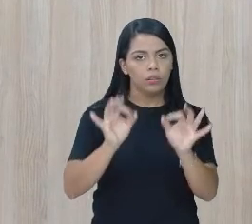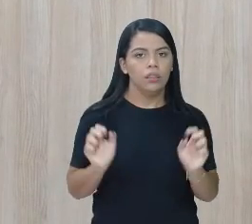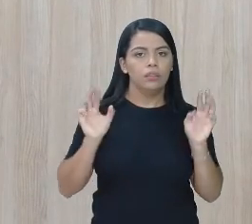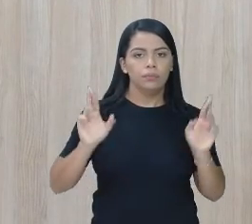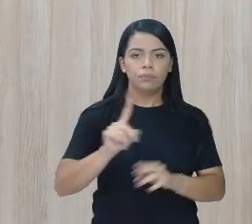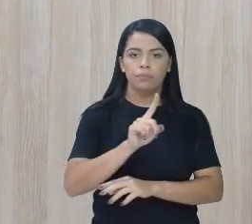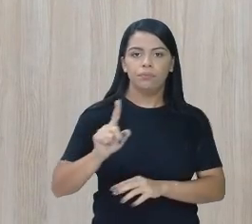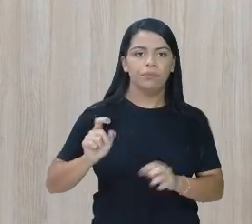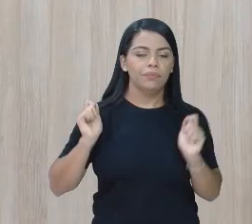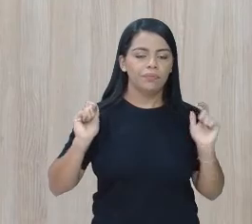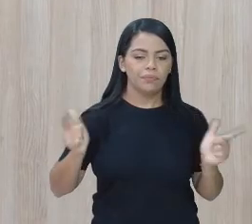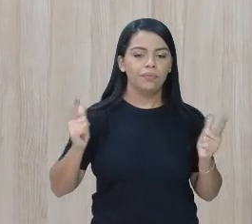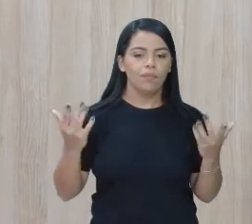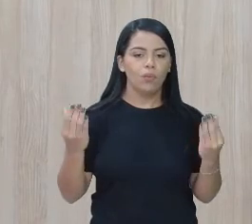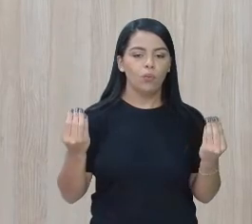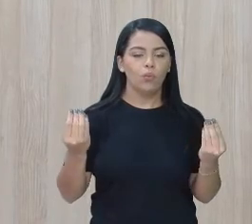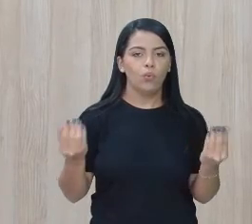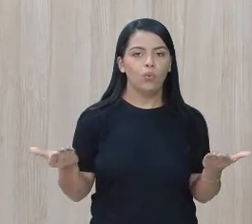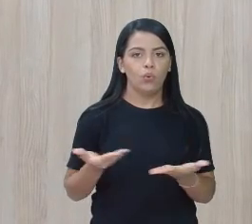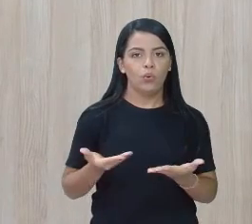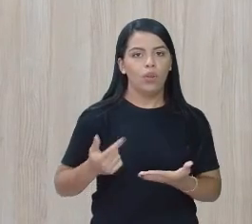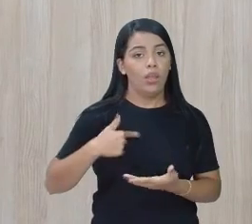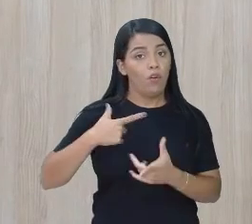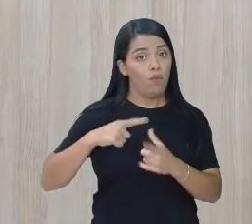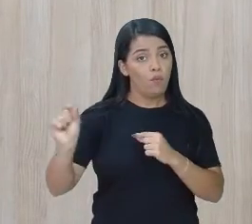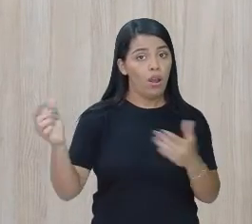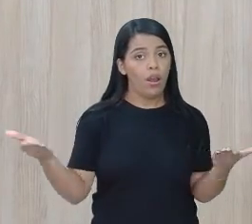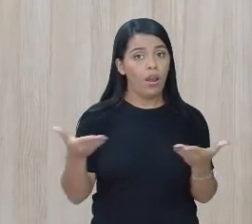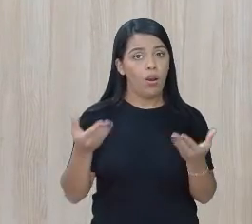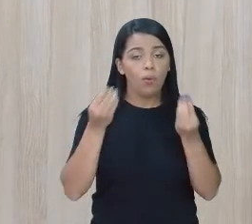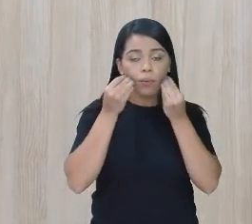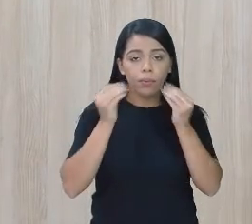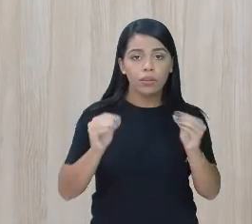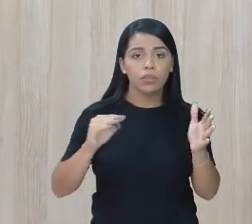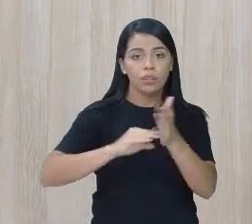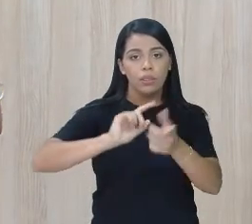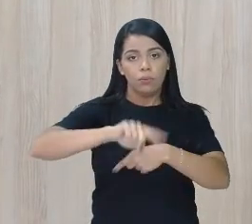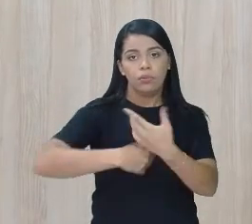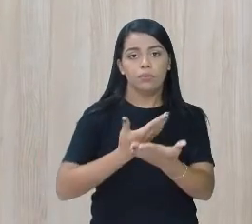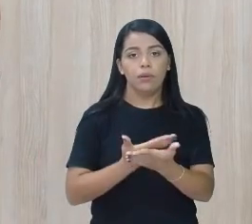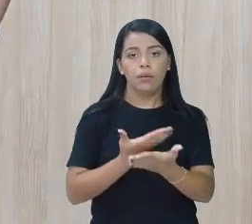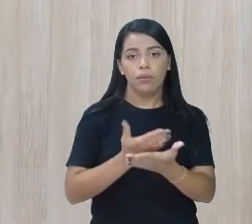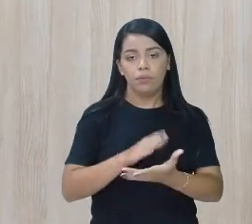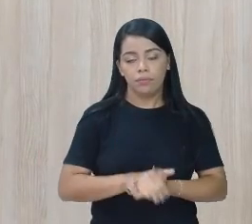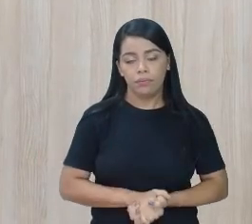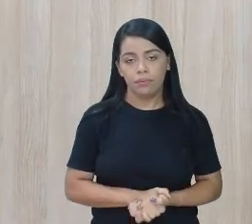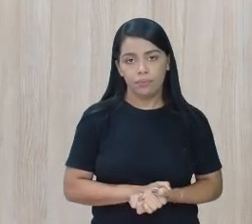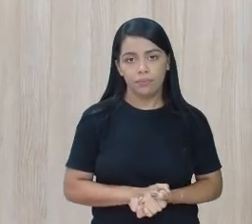que vocês tenham se divertido bem muito. Eu vou embora. Um cheiro e até a próxima aula.